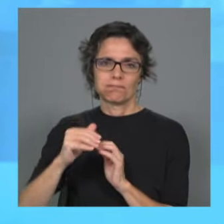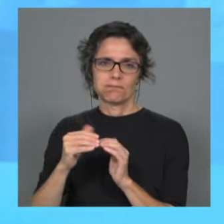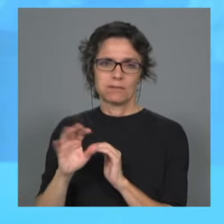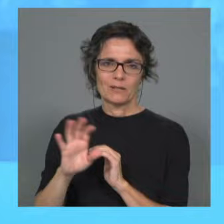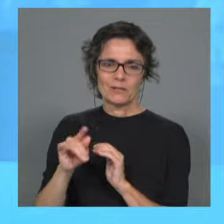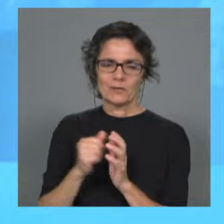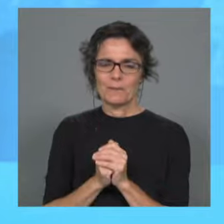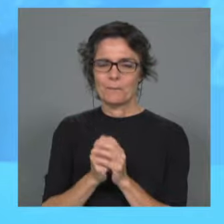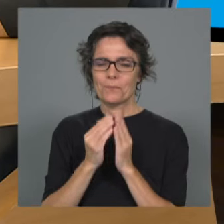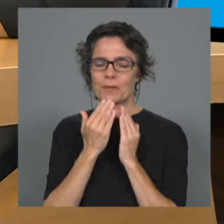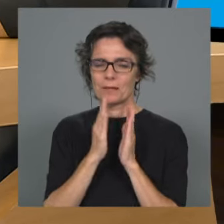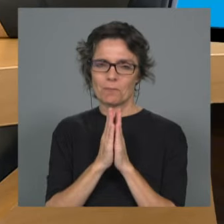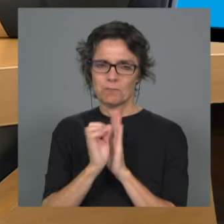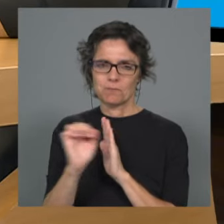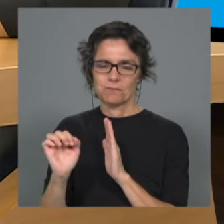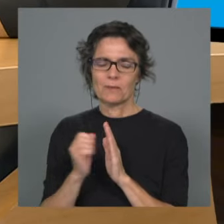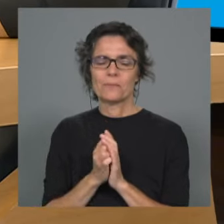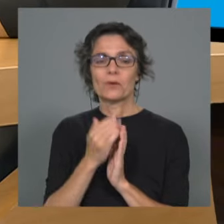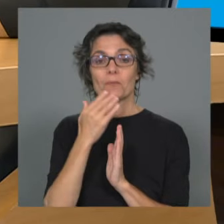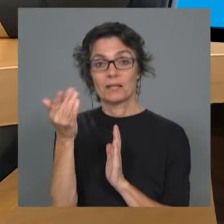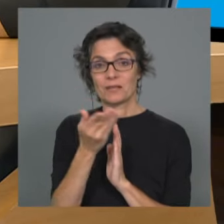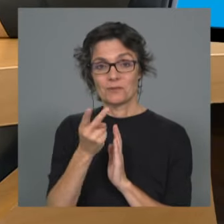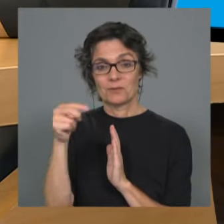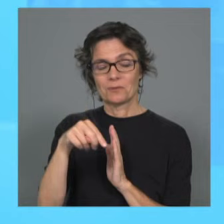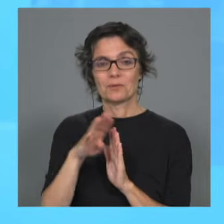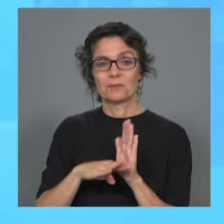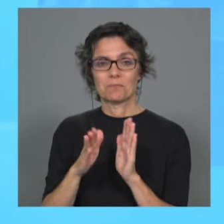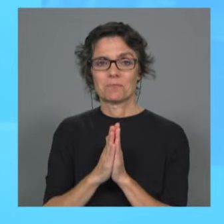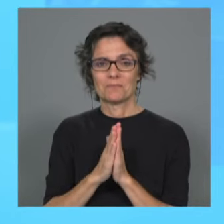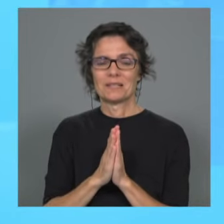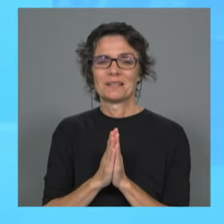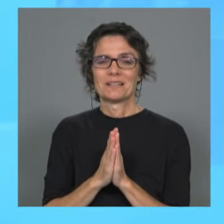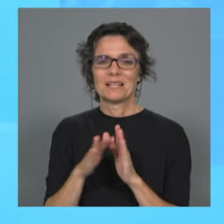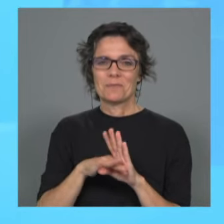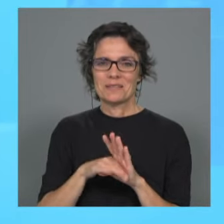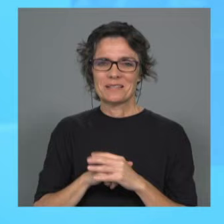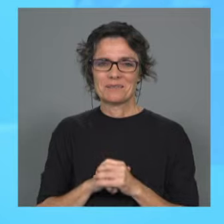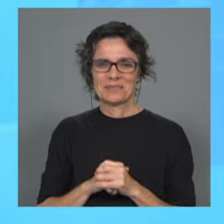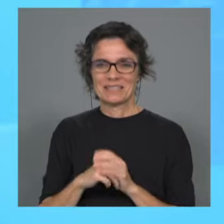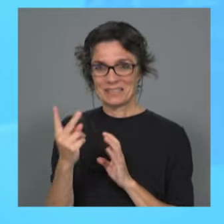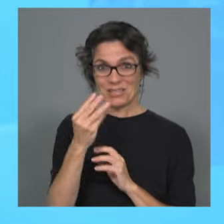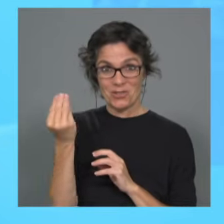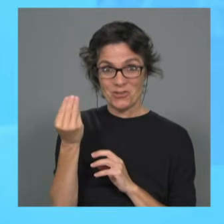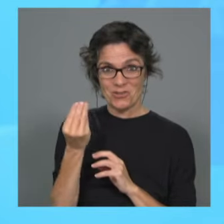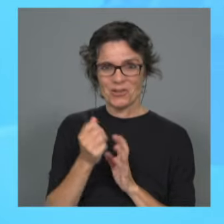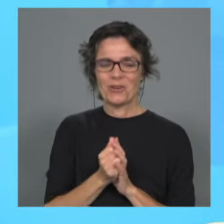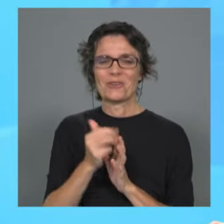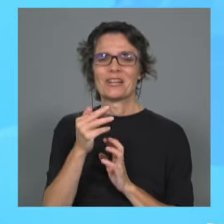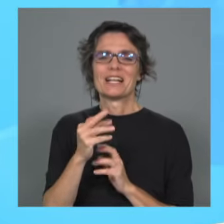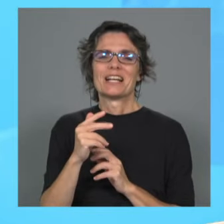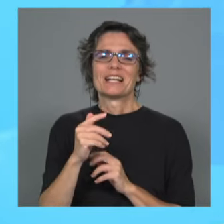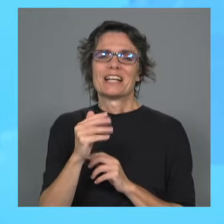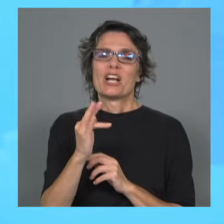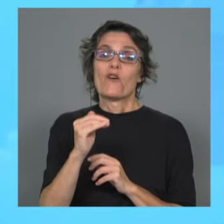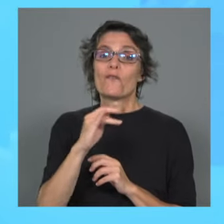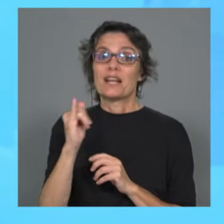vossa presença aqui. Estes dois jovens frades franciscanos e agora